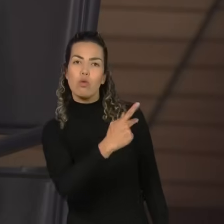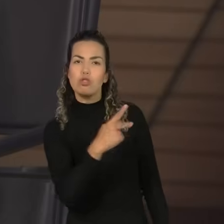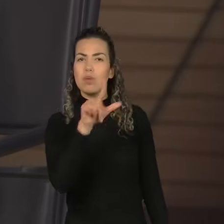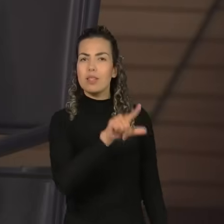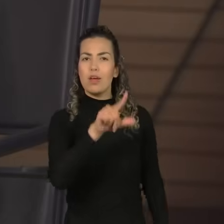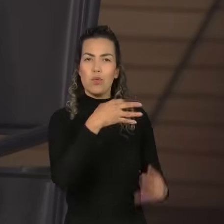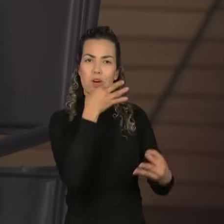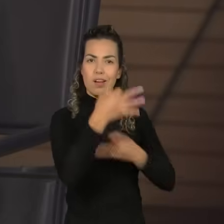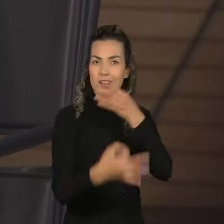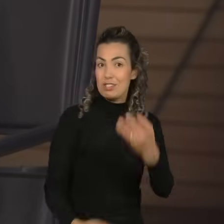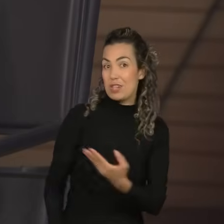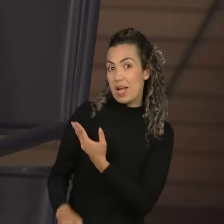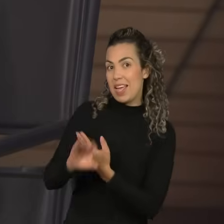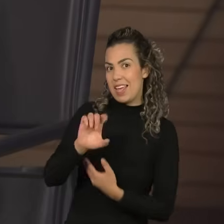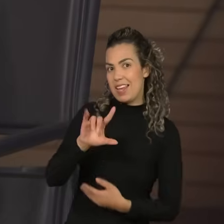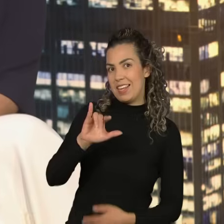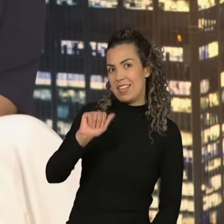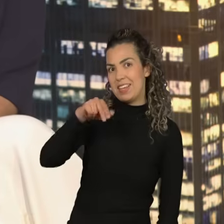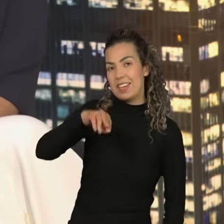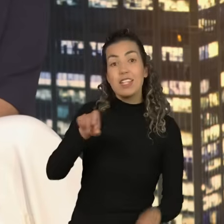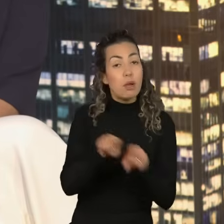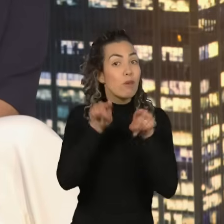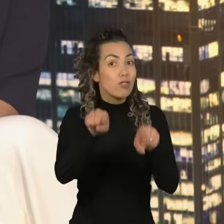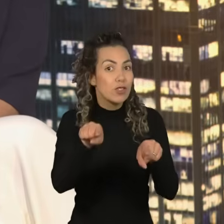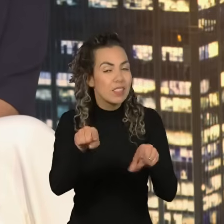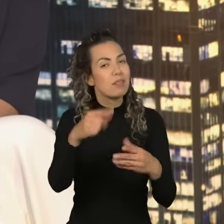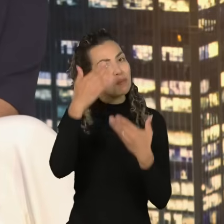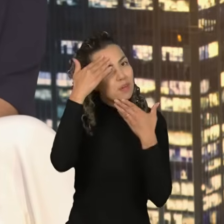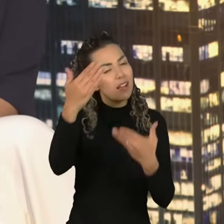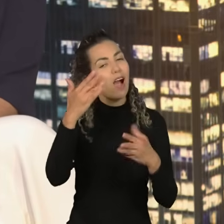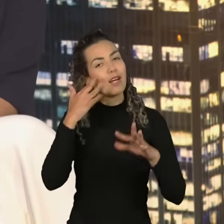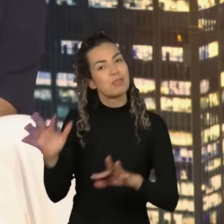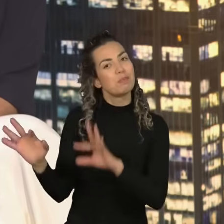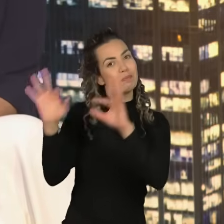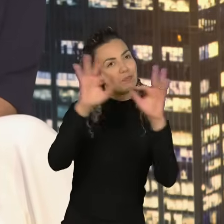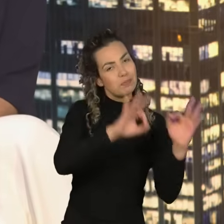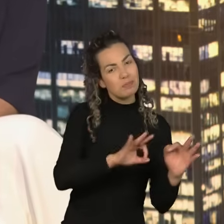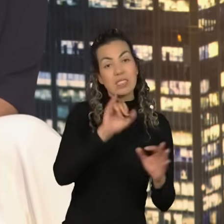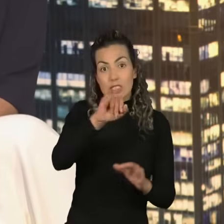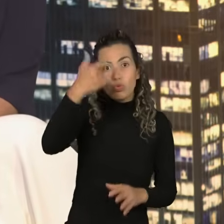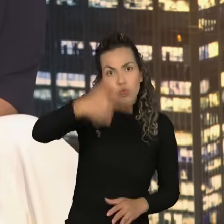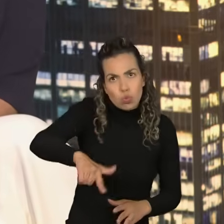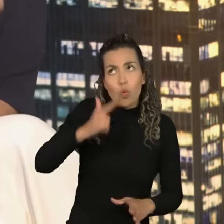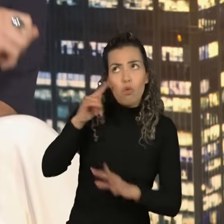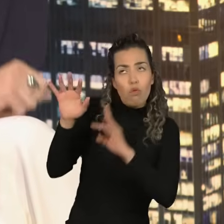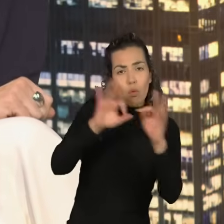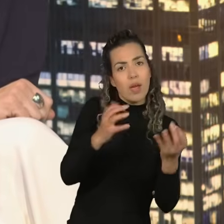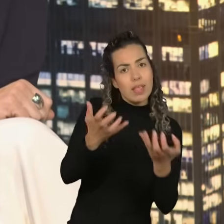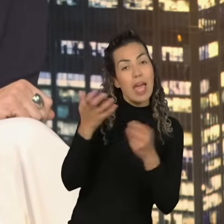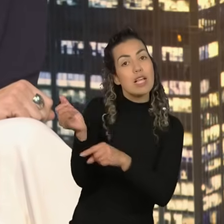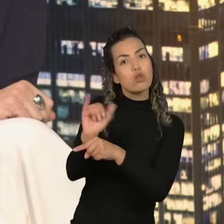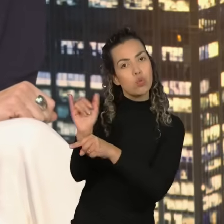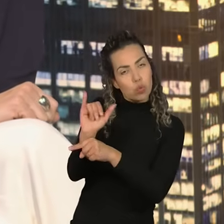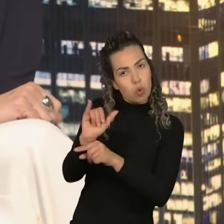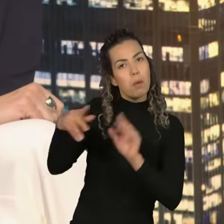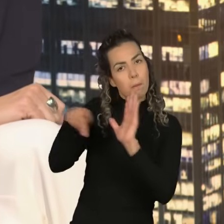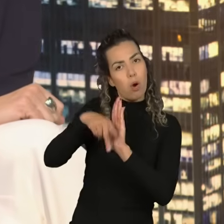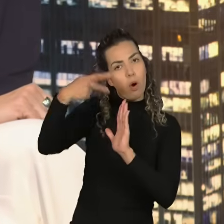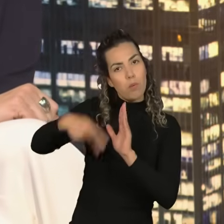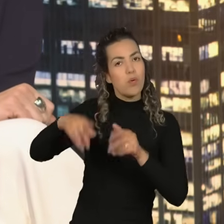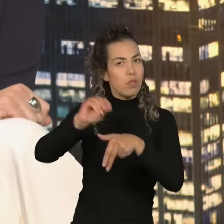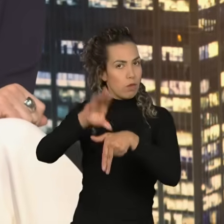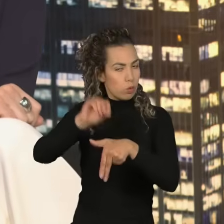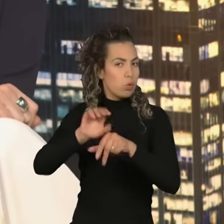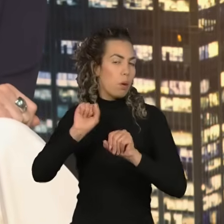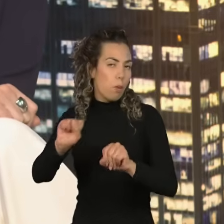Literária, Eliane Robert Moraes, e obrigada a você que acompanhou com a gente esse programa. Se quiser rever, vá ao YouTube Jornalismo TV Cultura ou